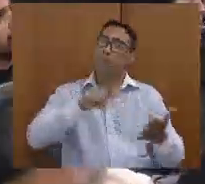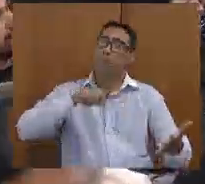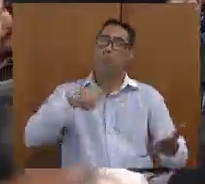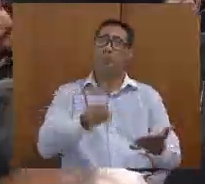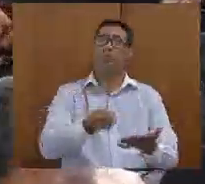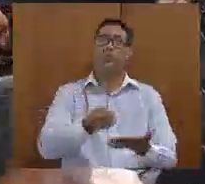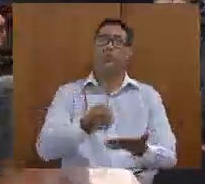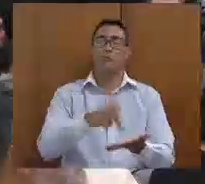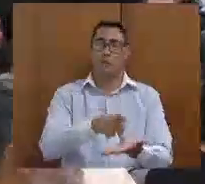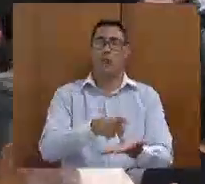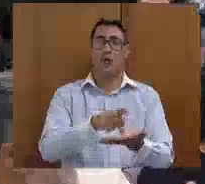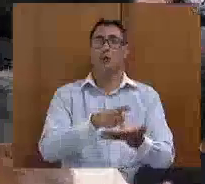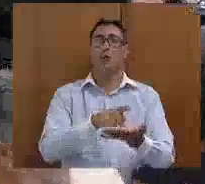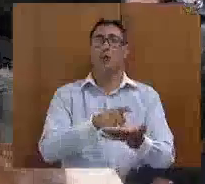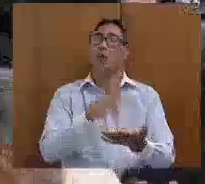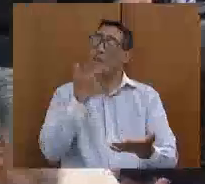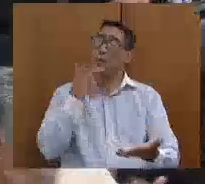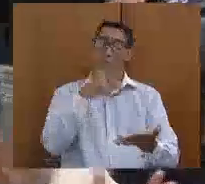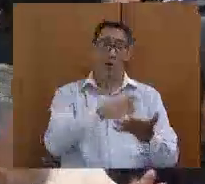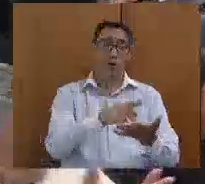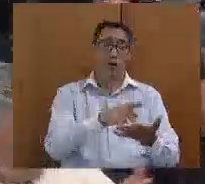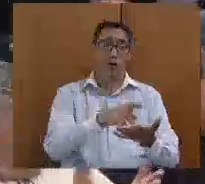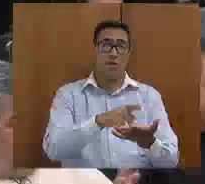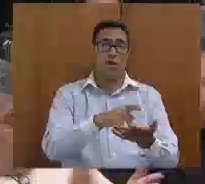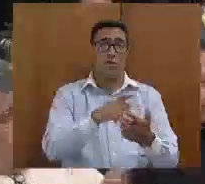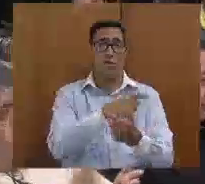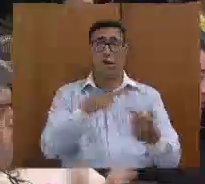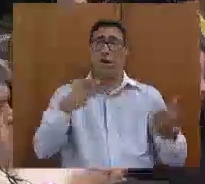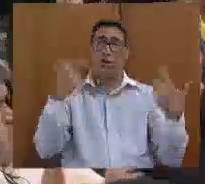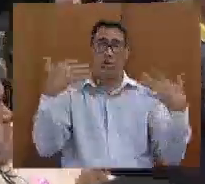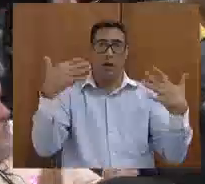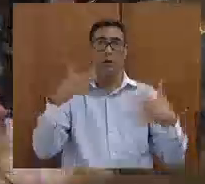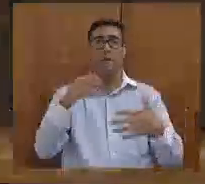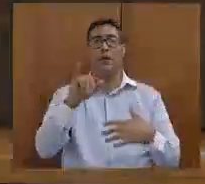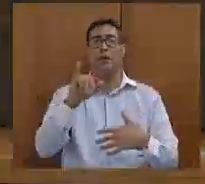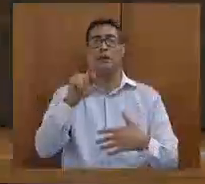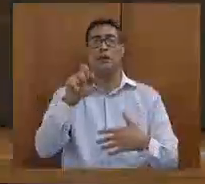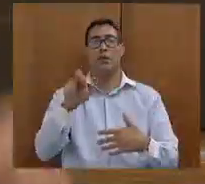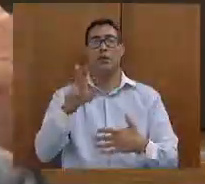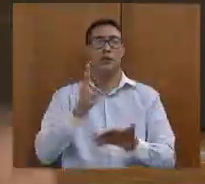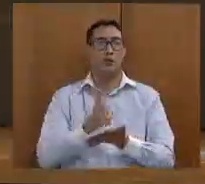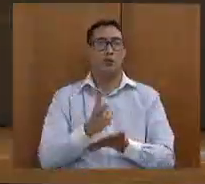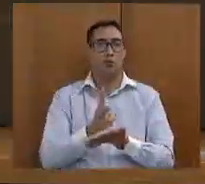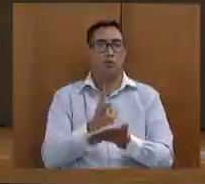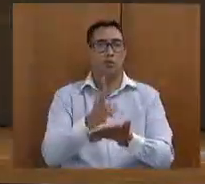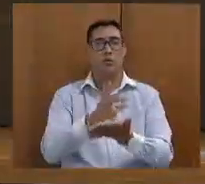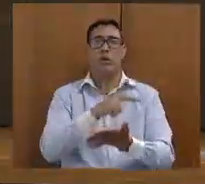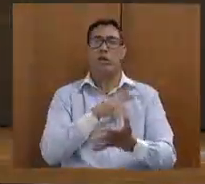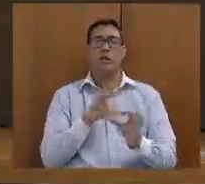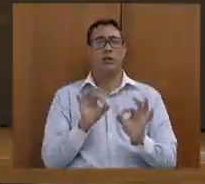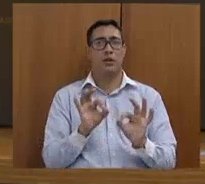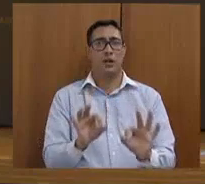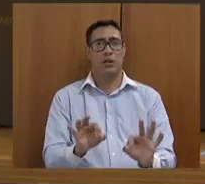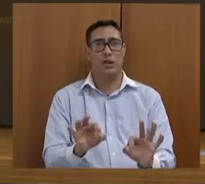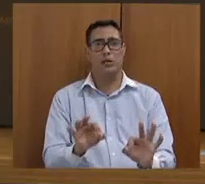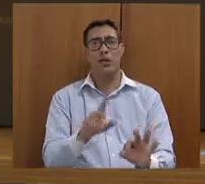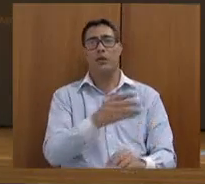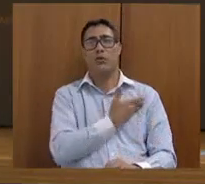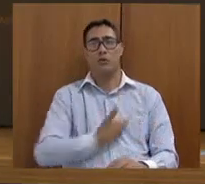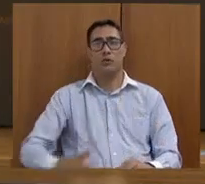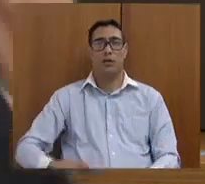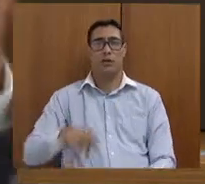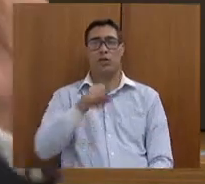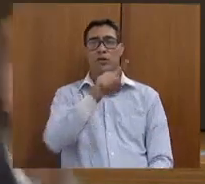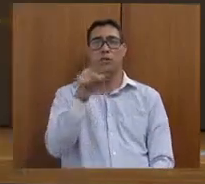a verdade só salvará Parabéns Igor continue nisso aí tenho certeza que o governador